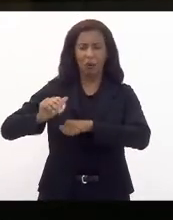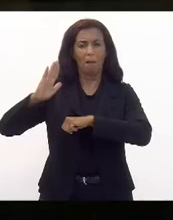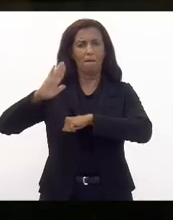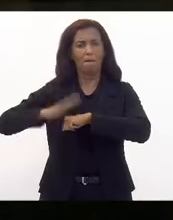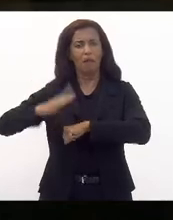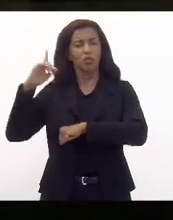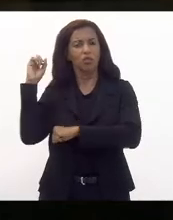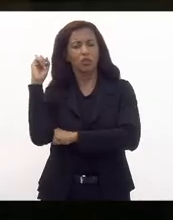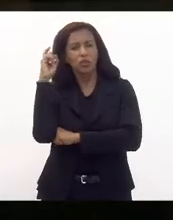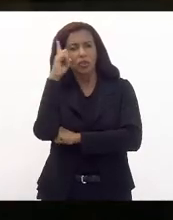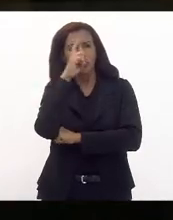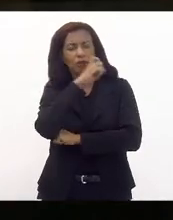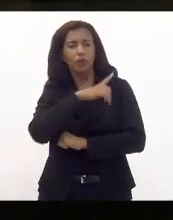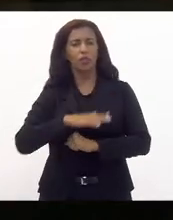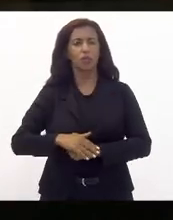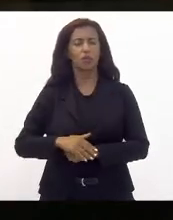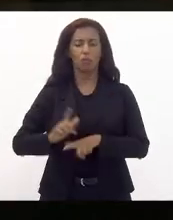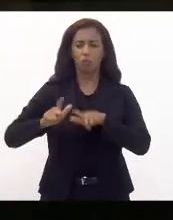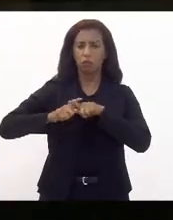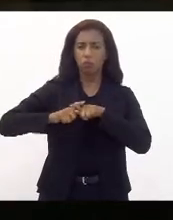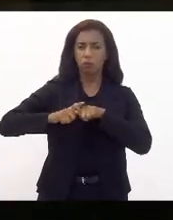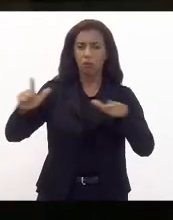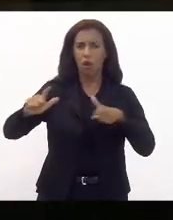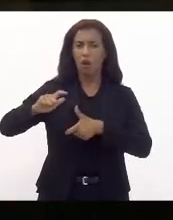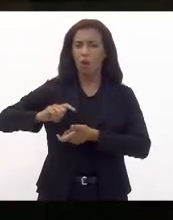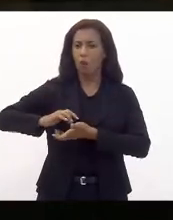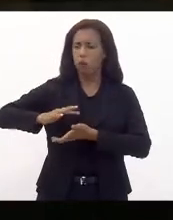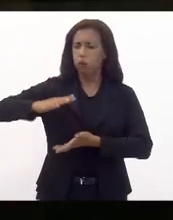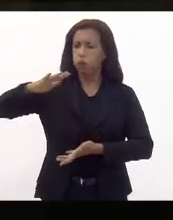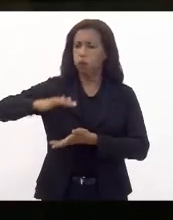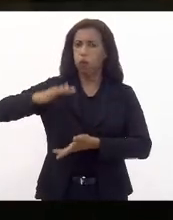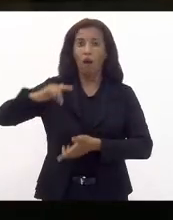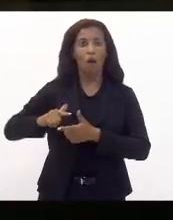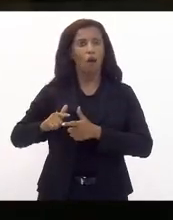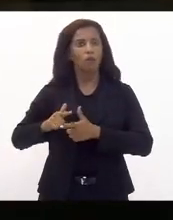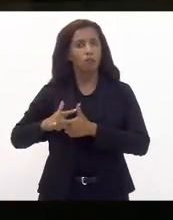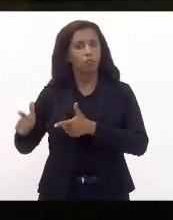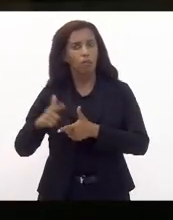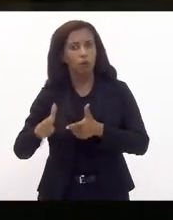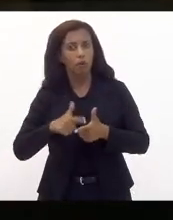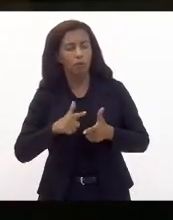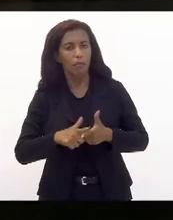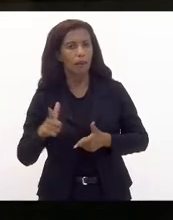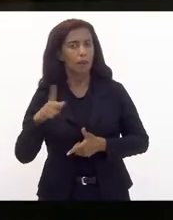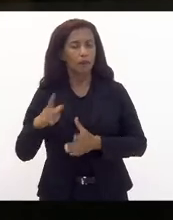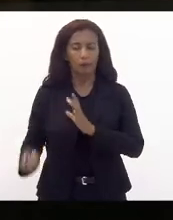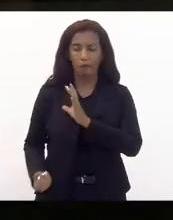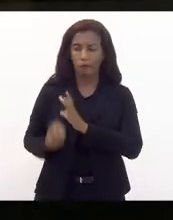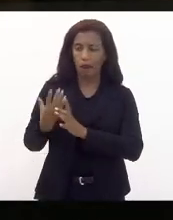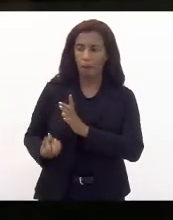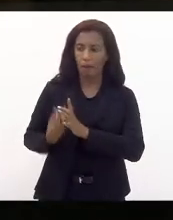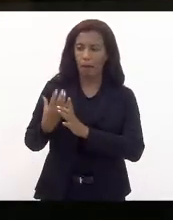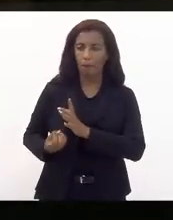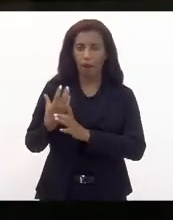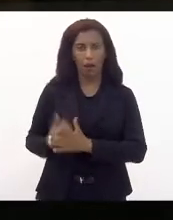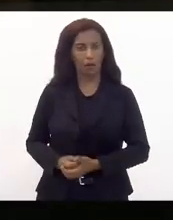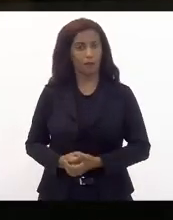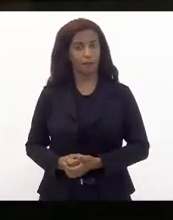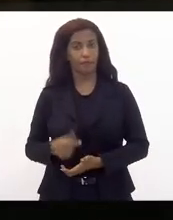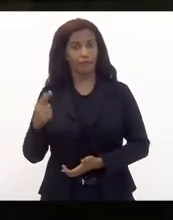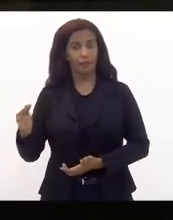difícil pelo aumento do volume de problemas apresentados que a o